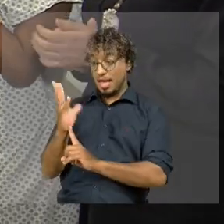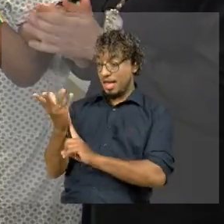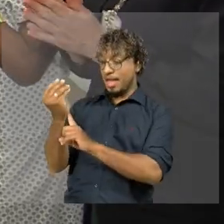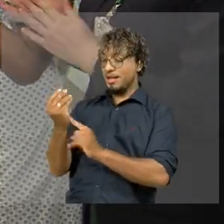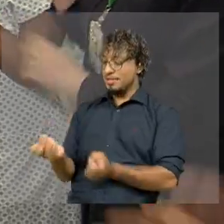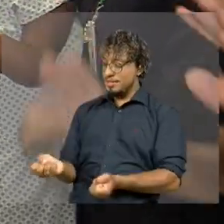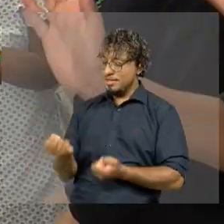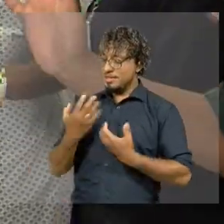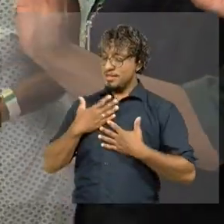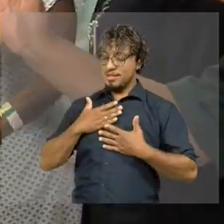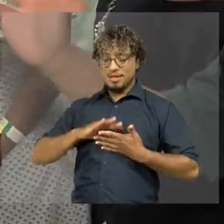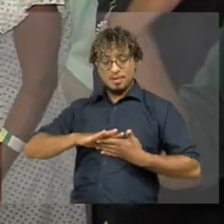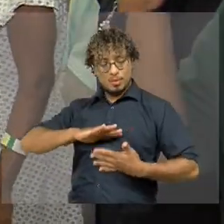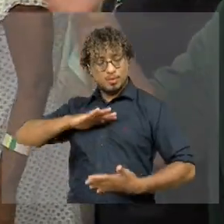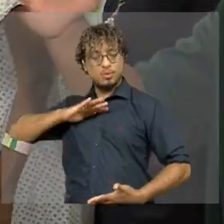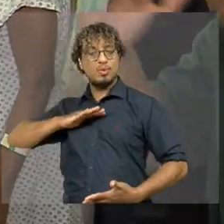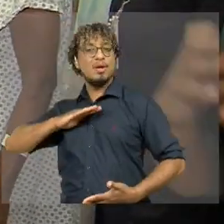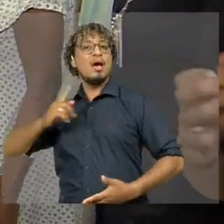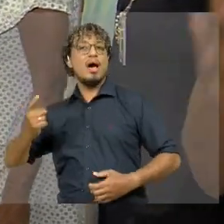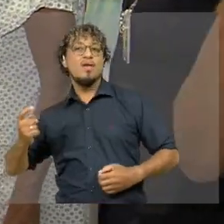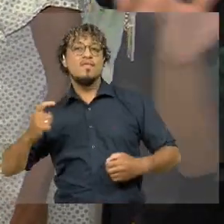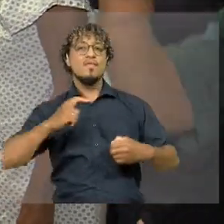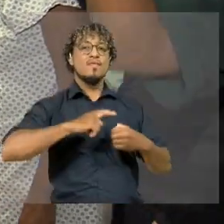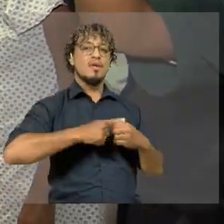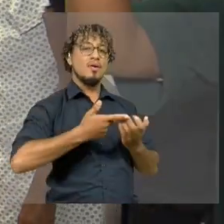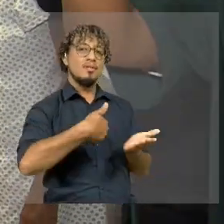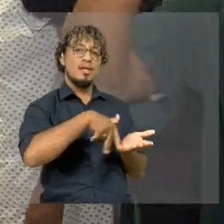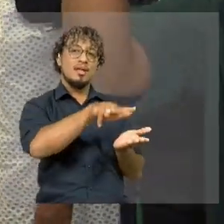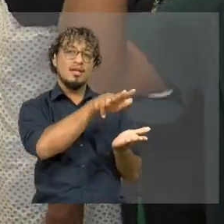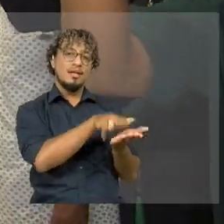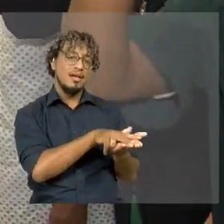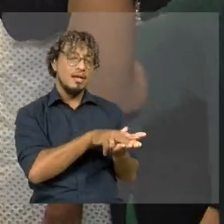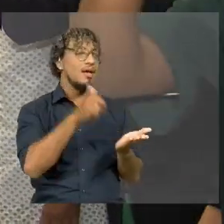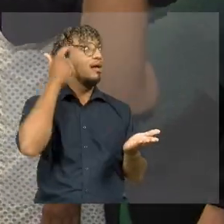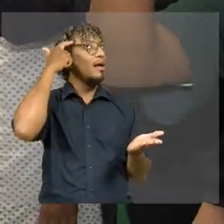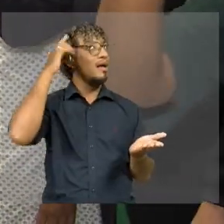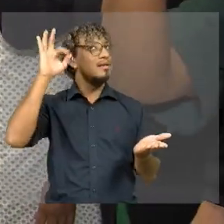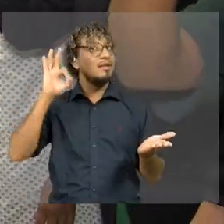todo mundo volta para os quartos com mais certeza da beleza da vida.